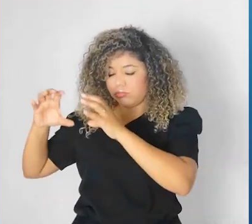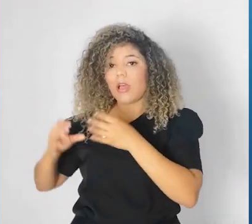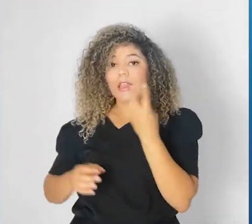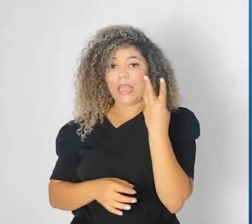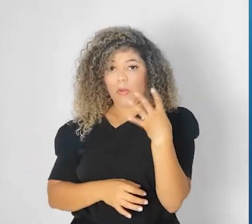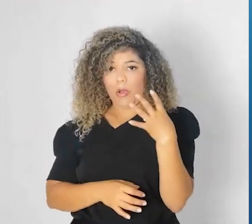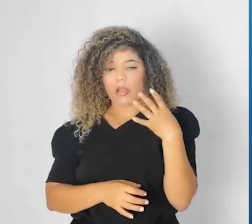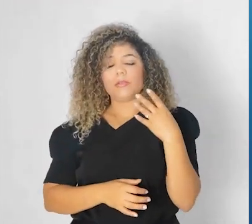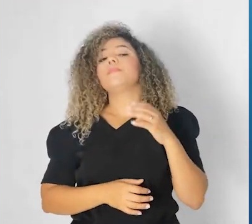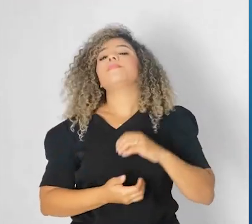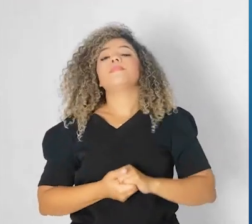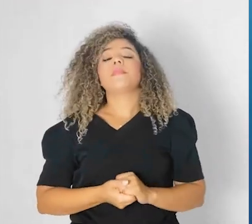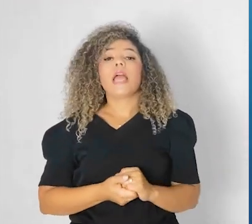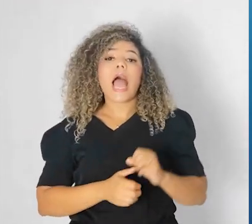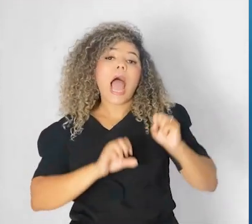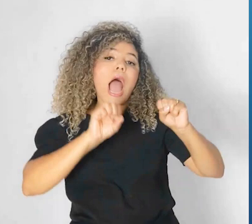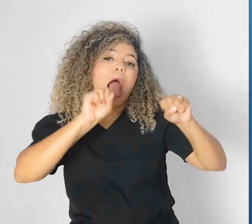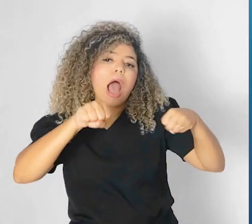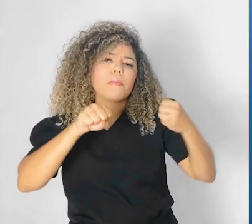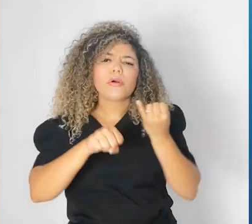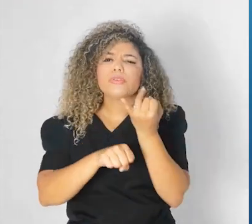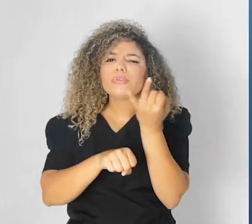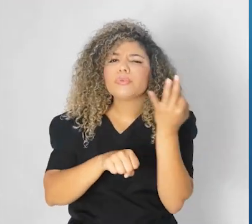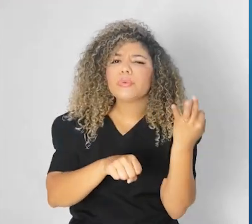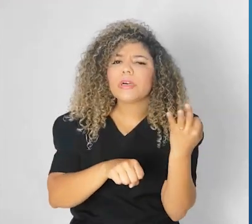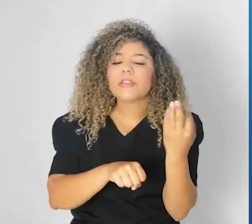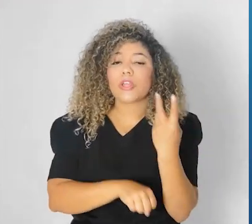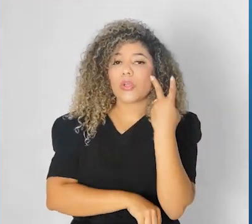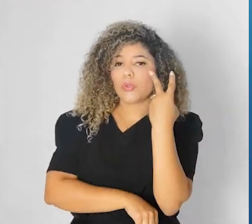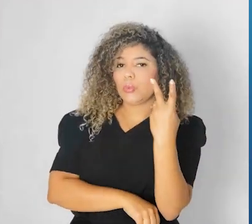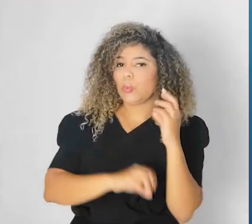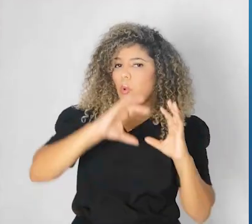E a moto, ela tem somente 2 rodas.